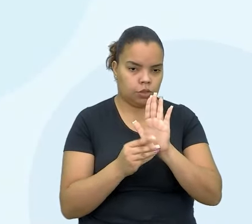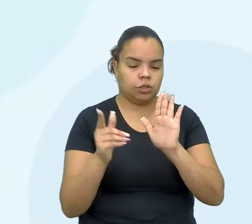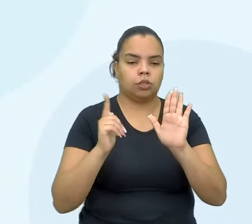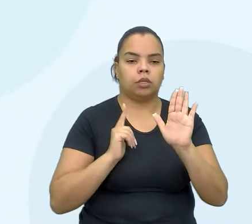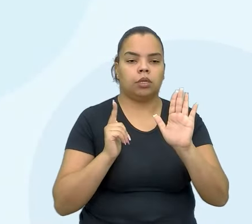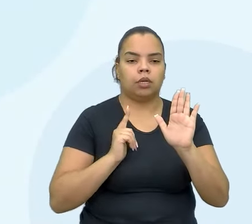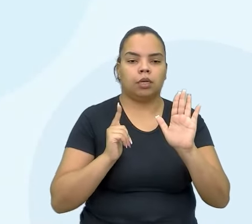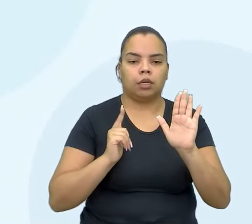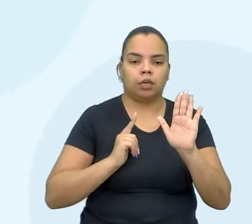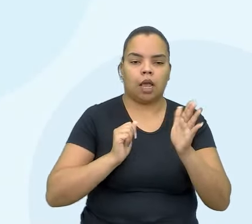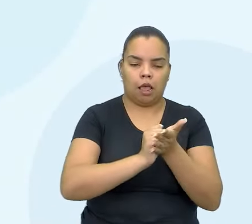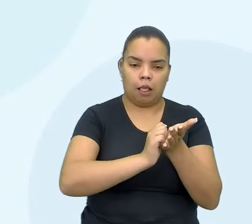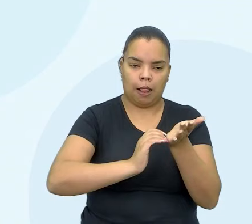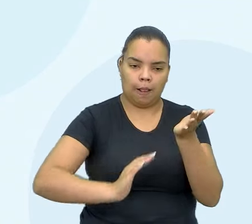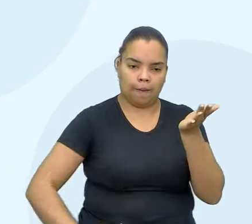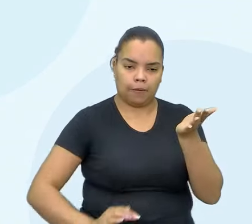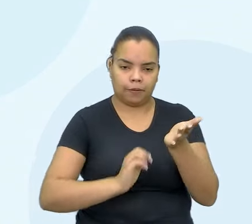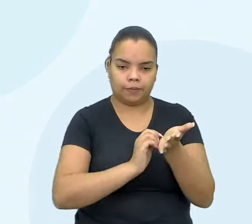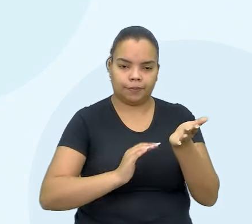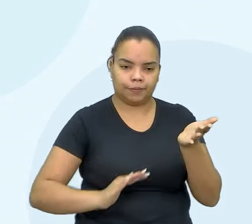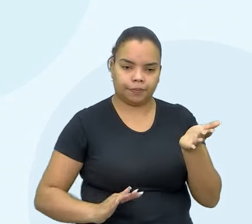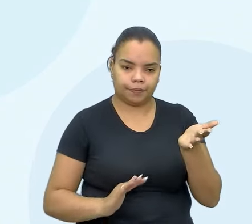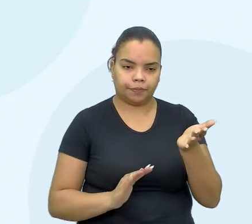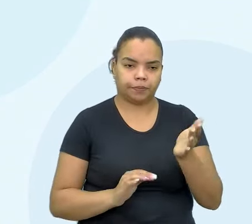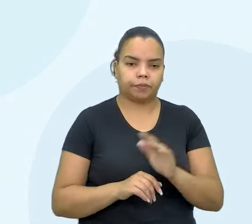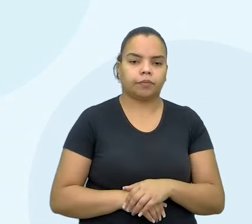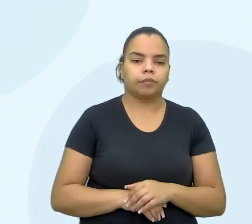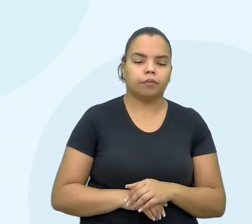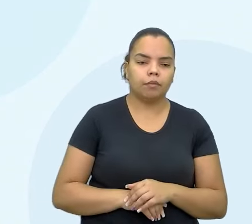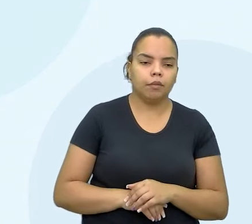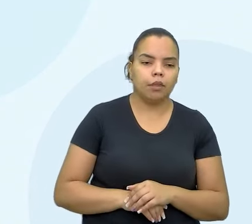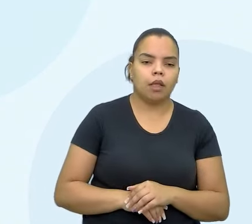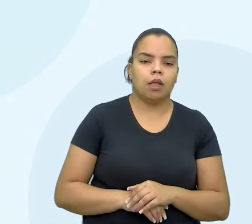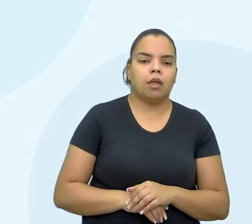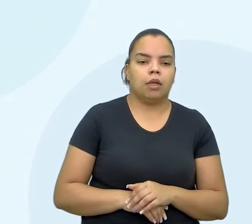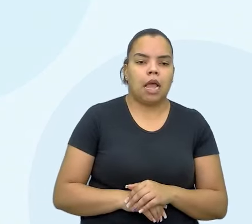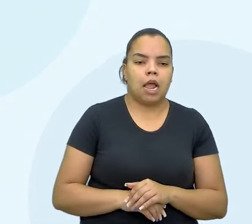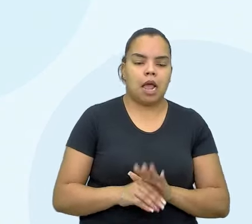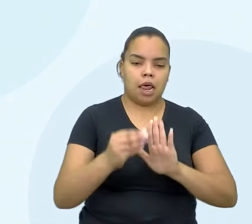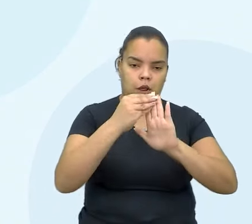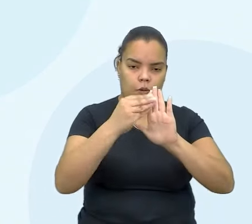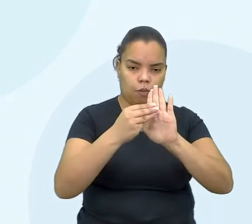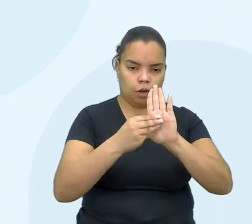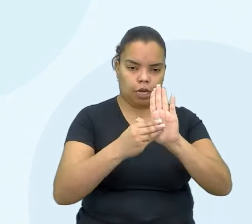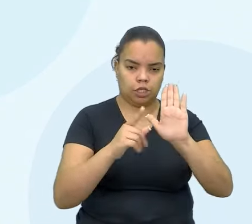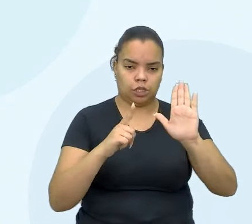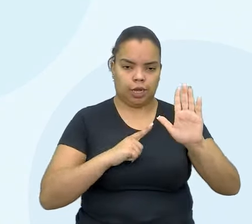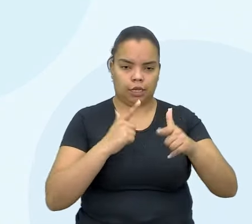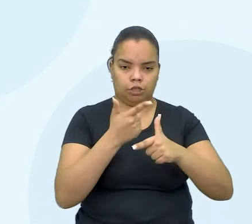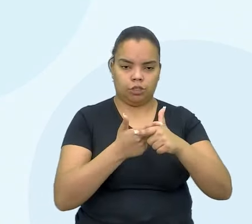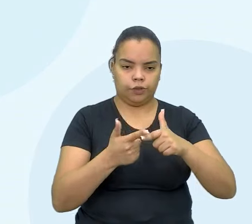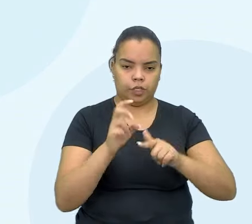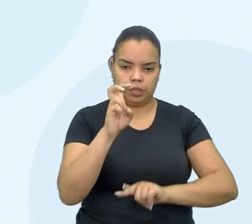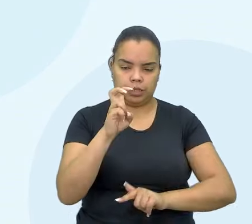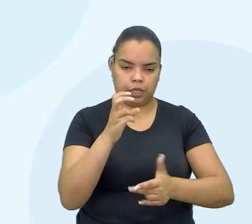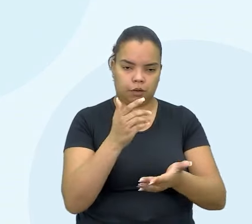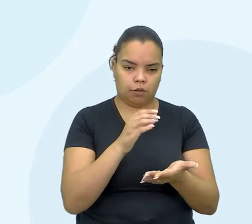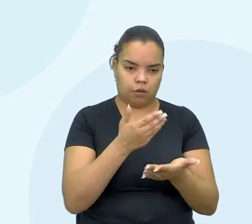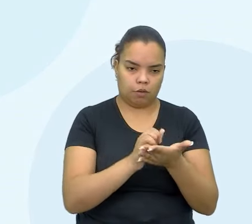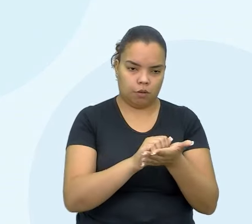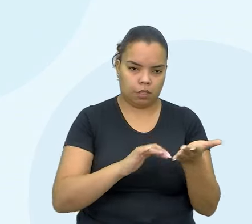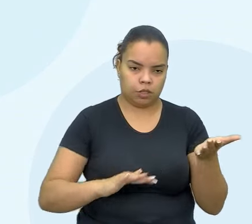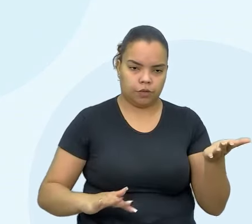das atividades, cada um dos componentes são divididos em 5 atividades, né? E nós temos aí a